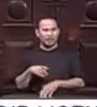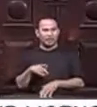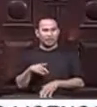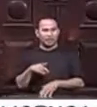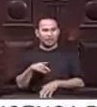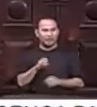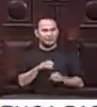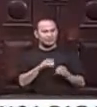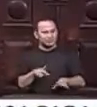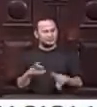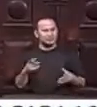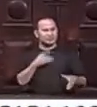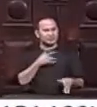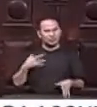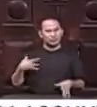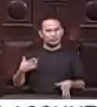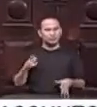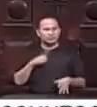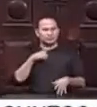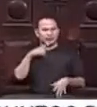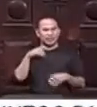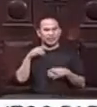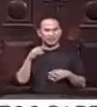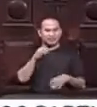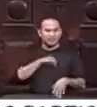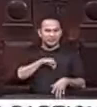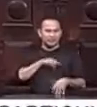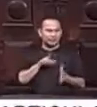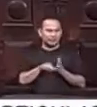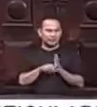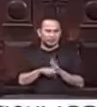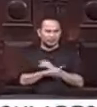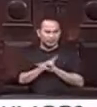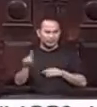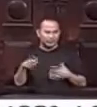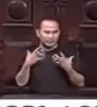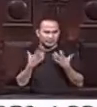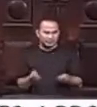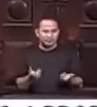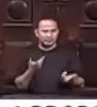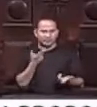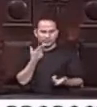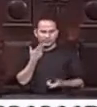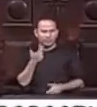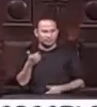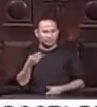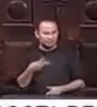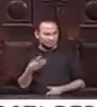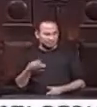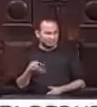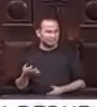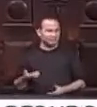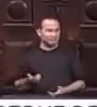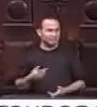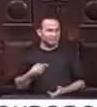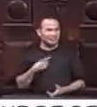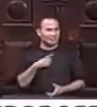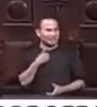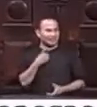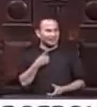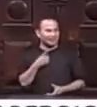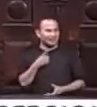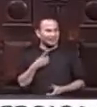com salários atrasados. Pra é inadmissível. É inadmissível não pagar o 13º e querem mandar privilégio